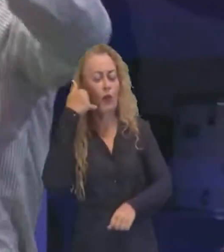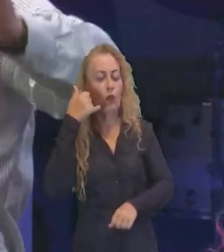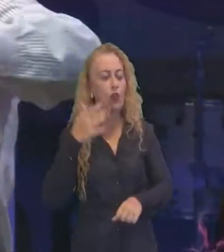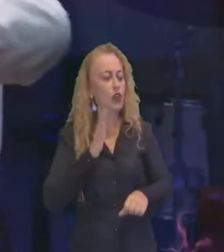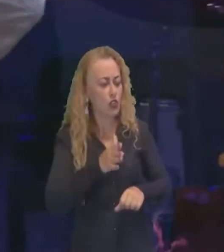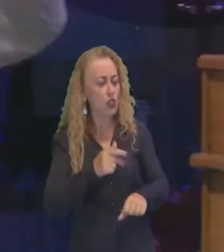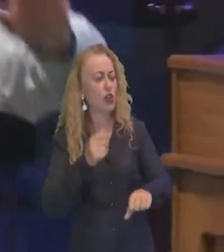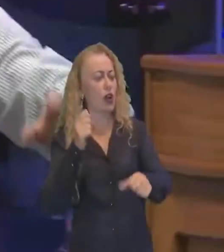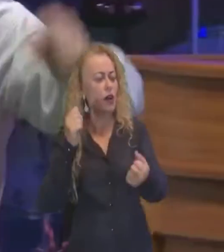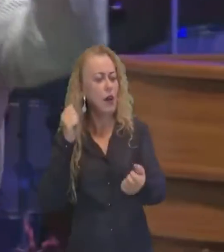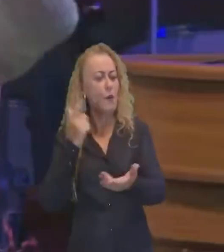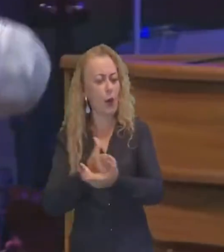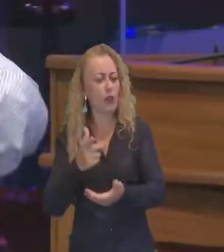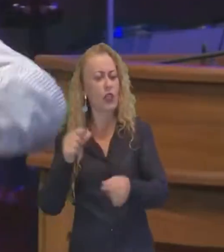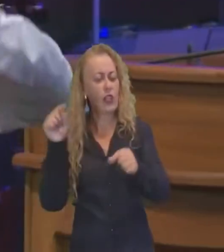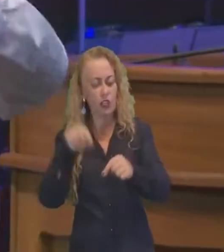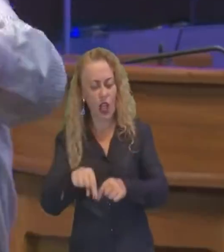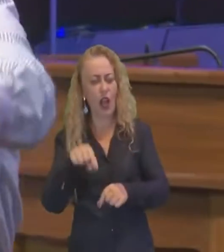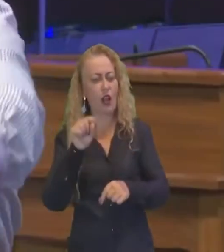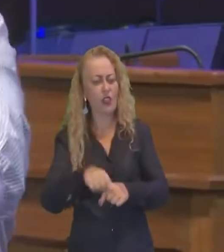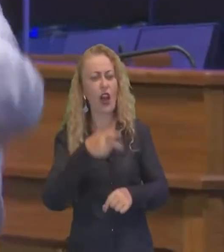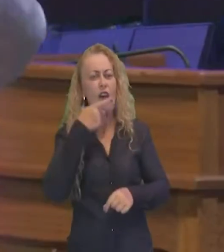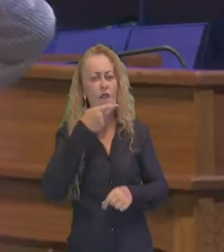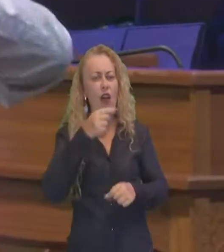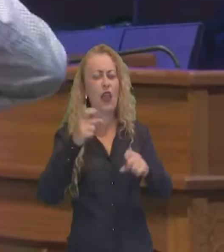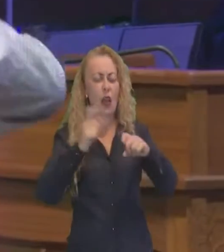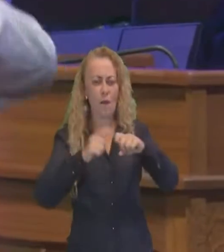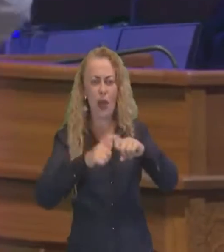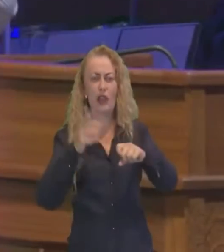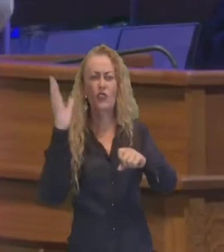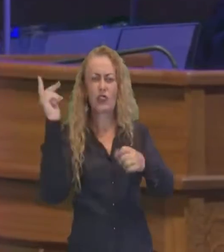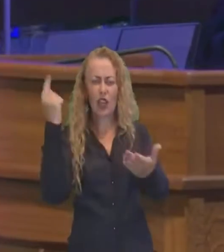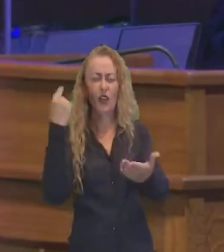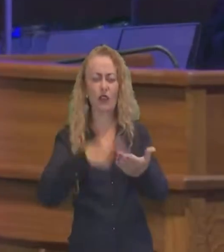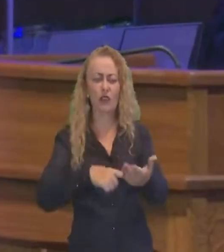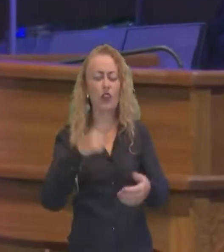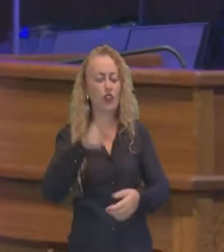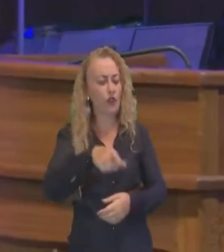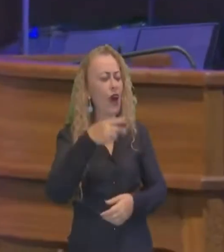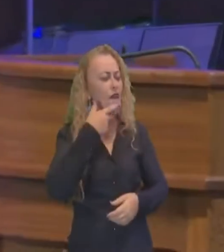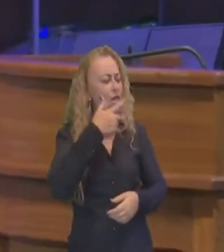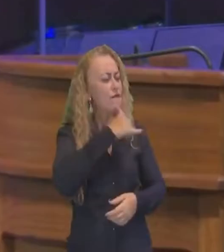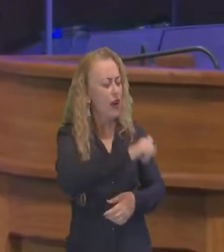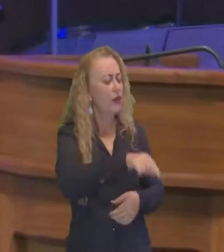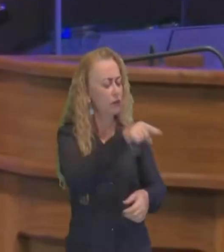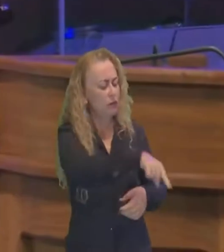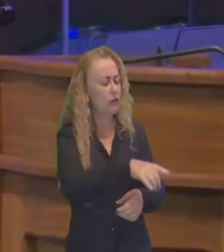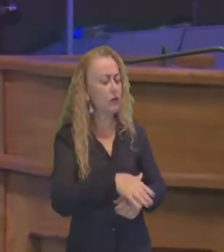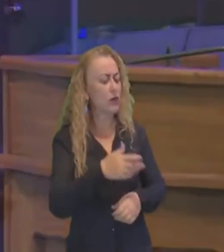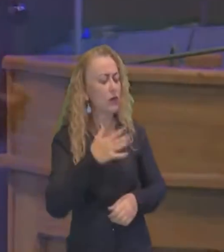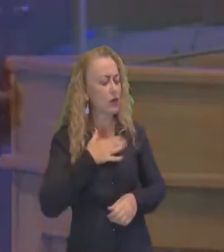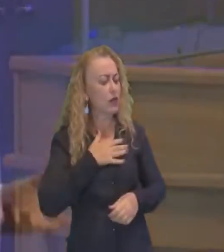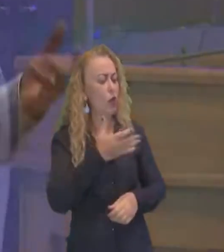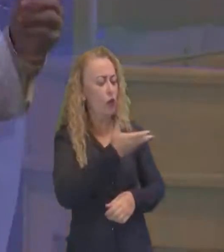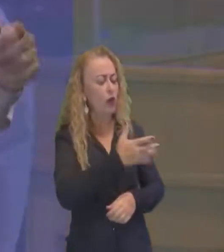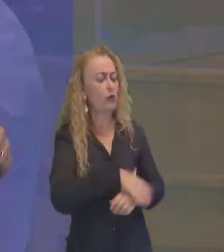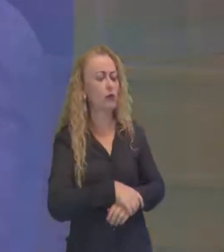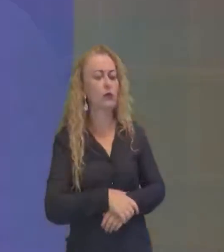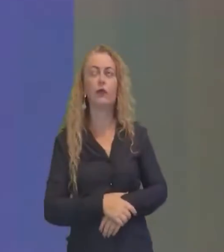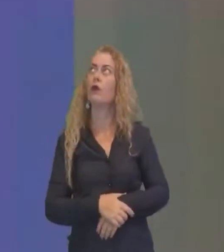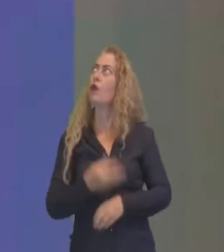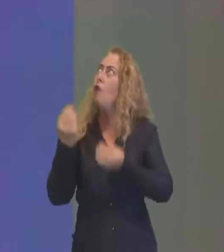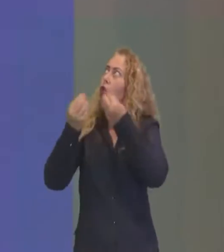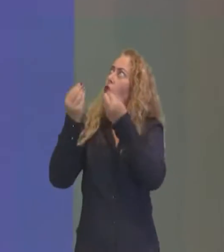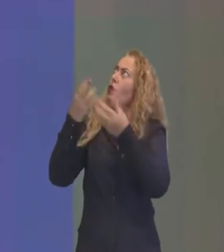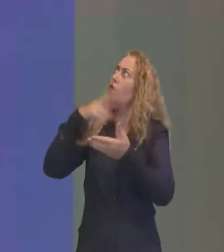médico de ponta, não aceita ninguém, mas eu já marquei, eu sou anestesista dele, o senhor vai ter que ir lá. E eu pensando: como é que pode fazer